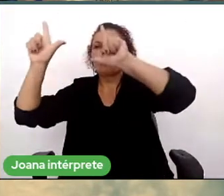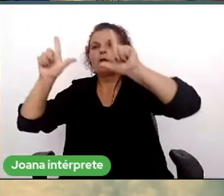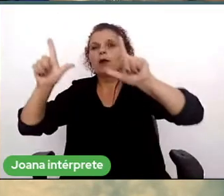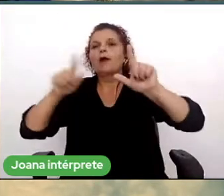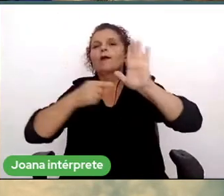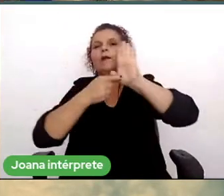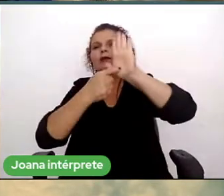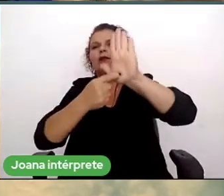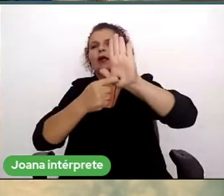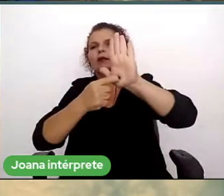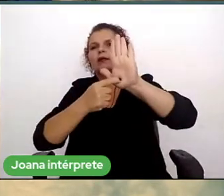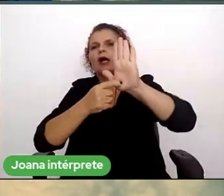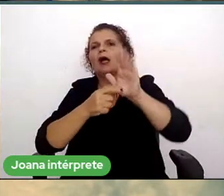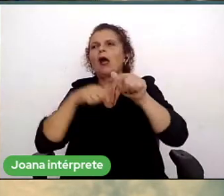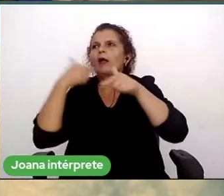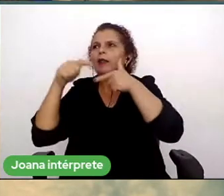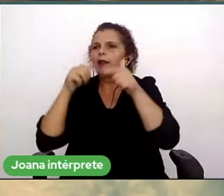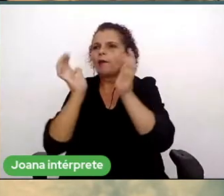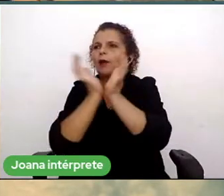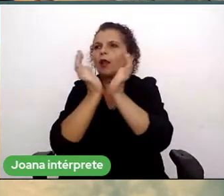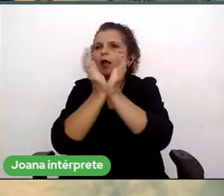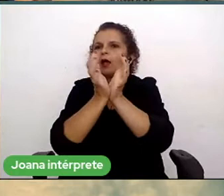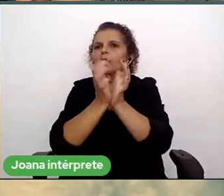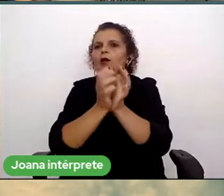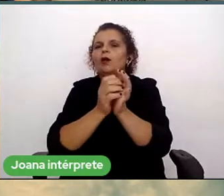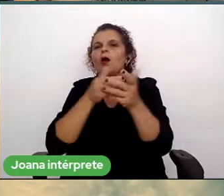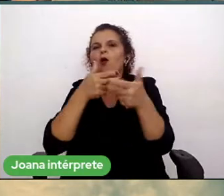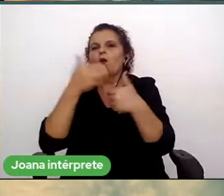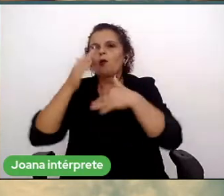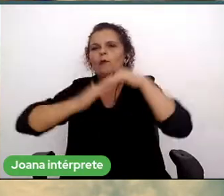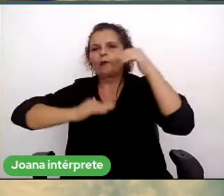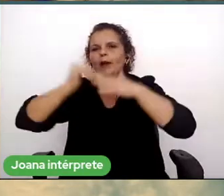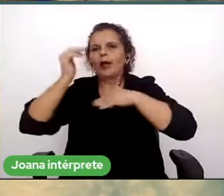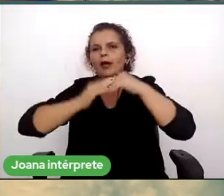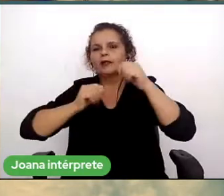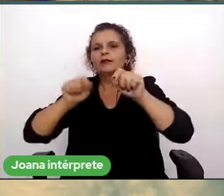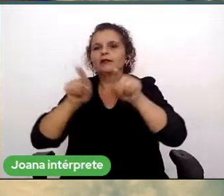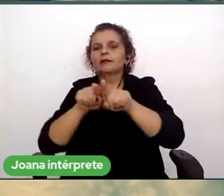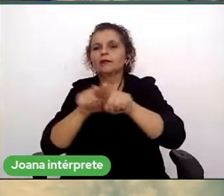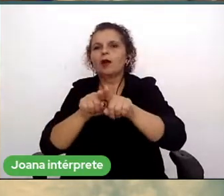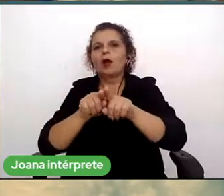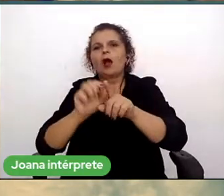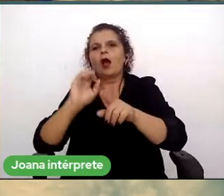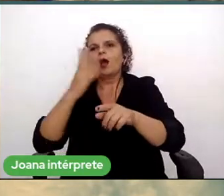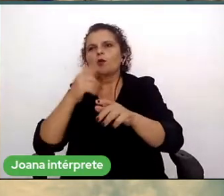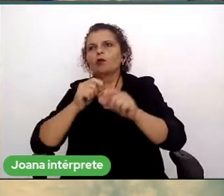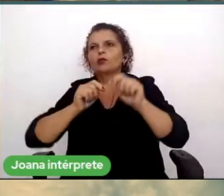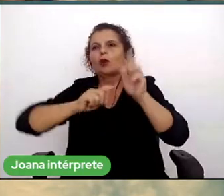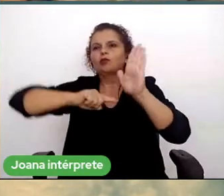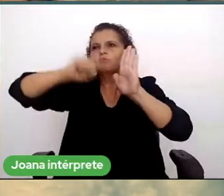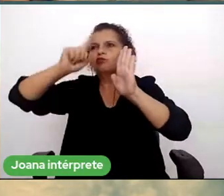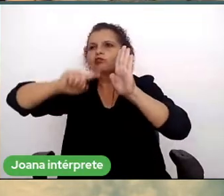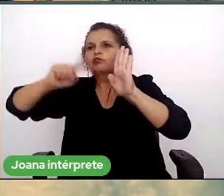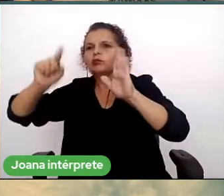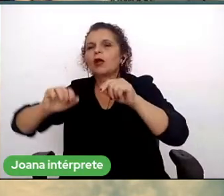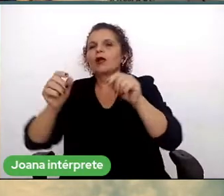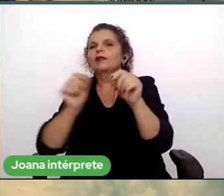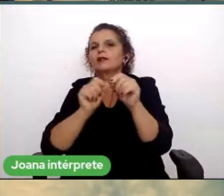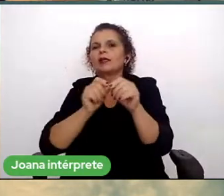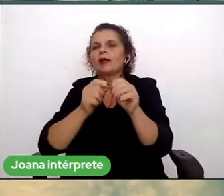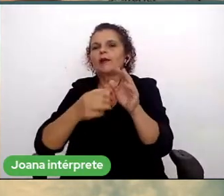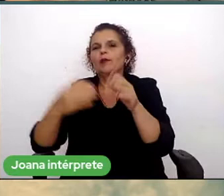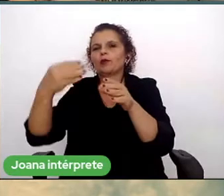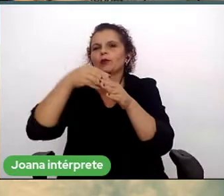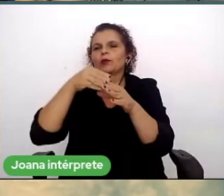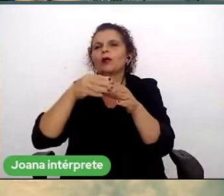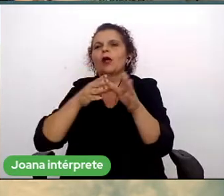mostrar que não tem que o time tá trabalhando ou então alguma outra atividade que eu tinha uma às vezes algum diagrama de como são os ambientes dos pais a gente